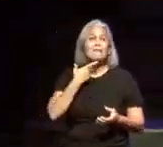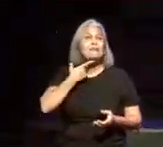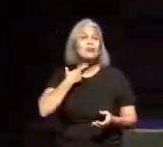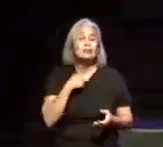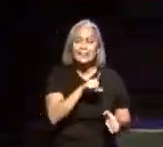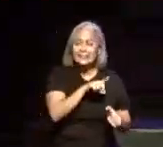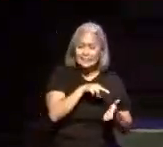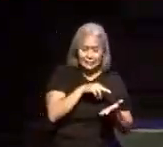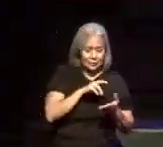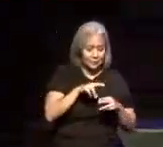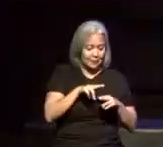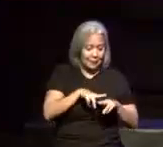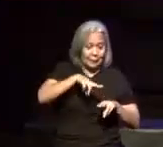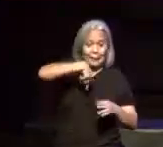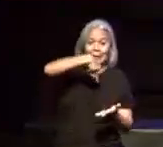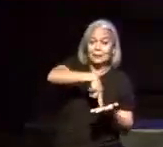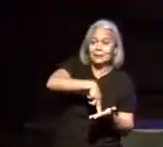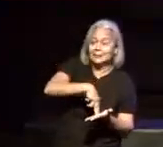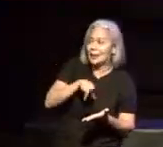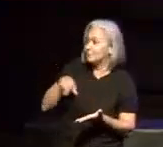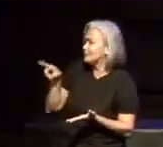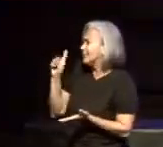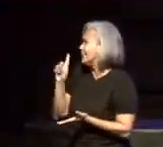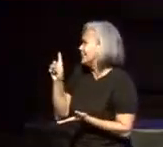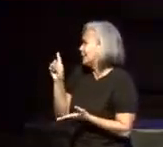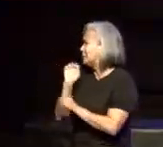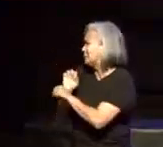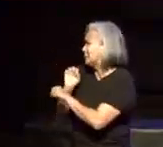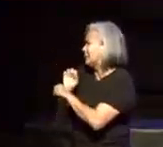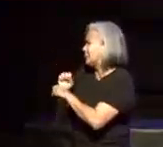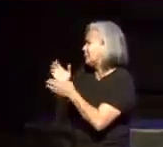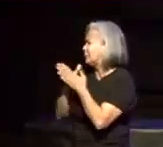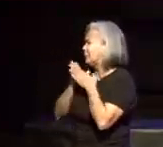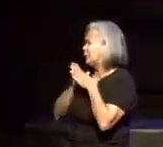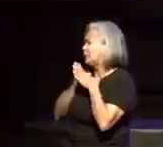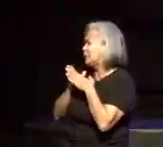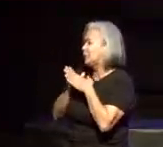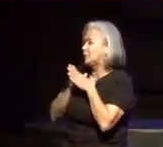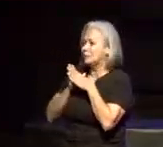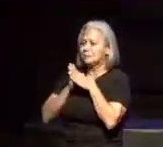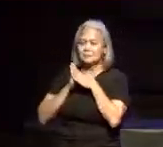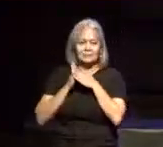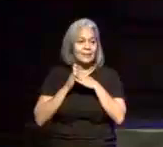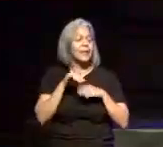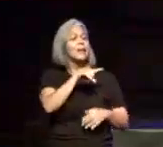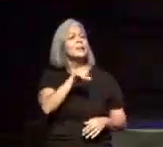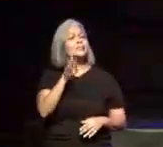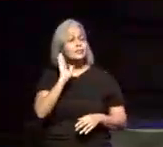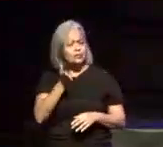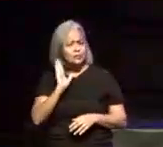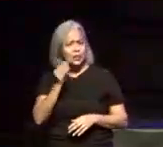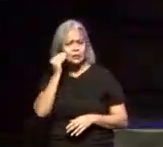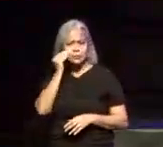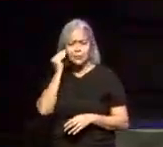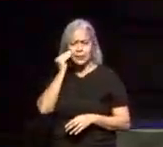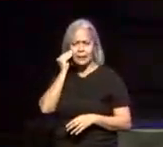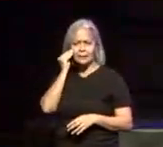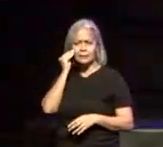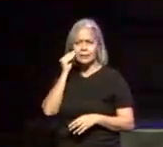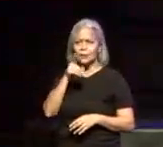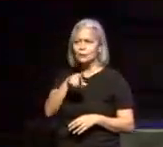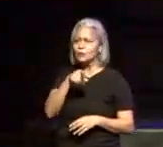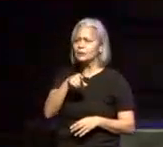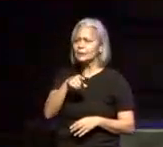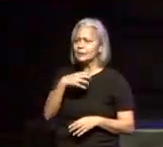mais. Né? Você já teve uma experiência assim de ouvir uma música linda que você ama? Quando você ouve isso, você pode